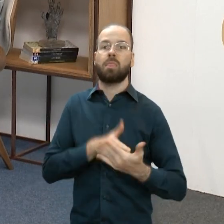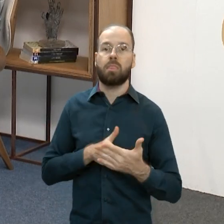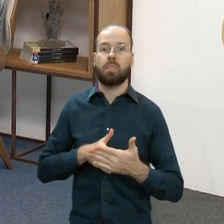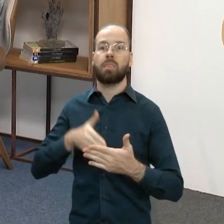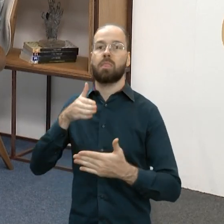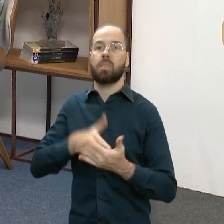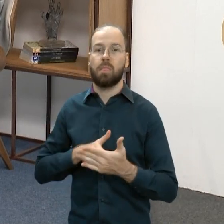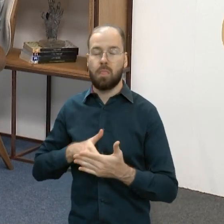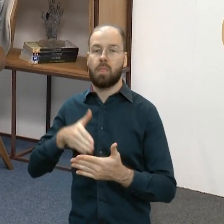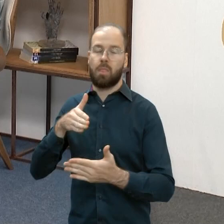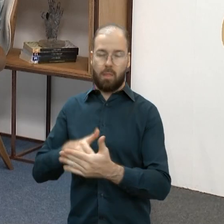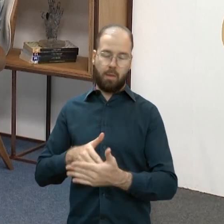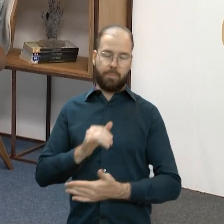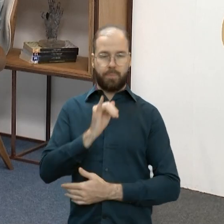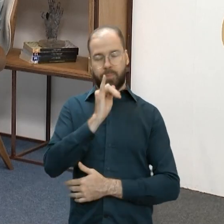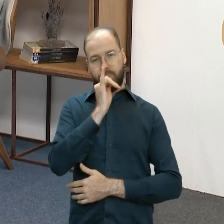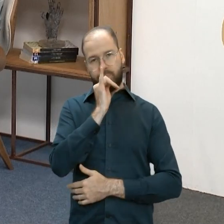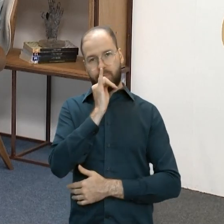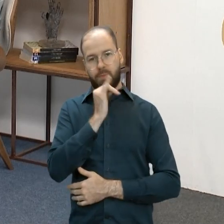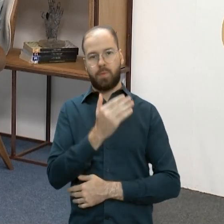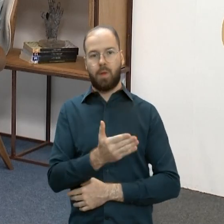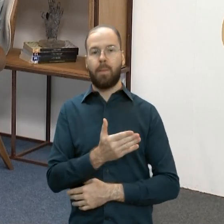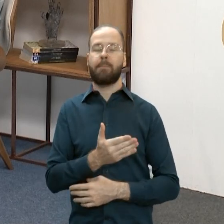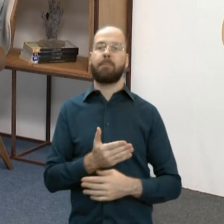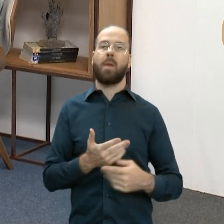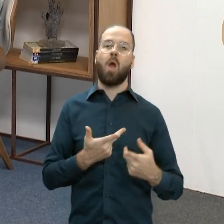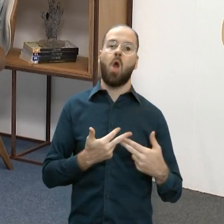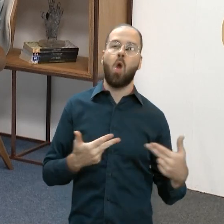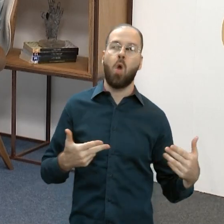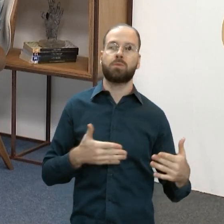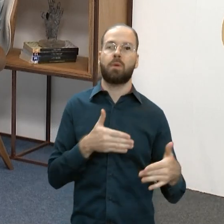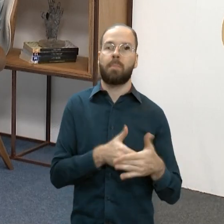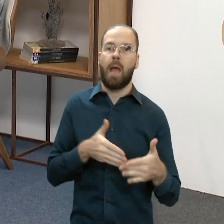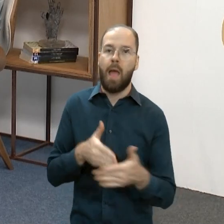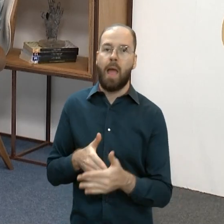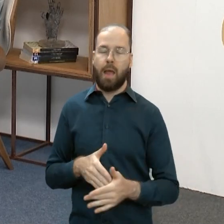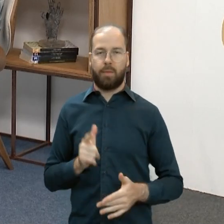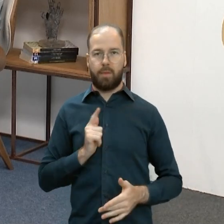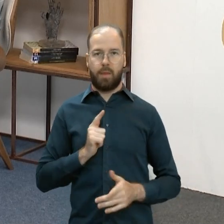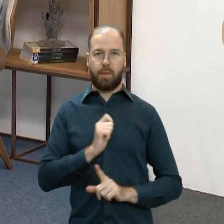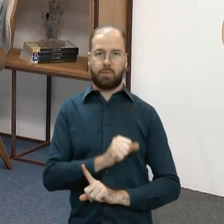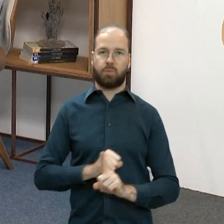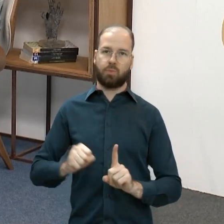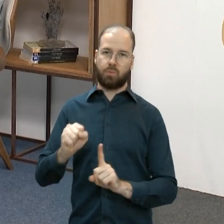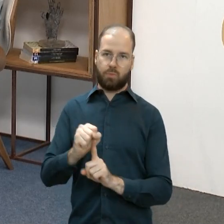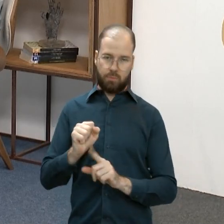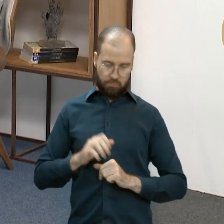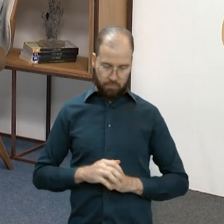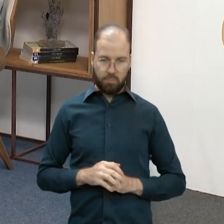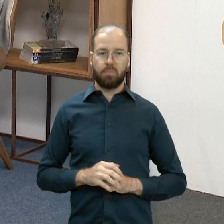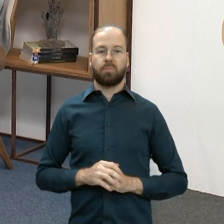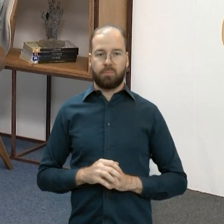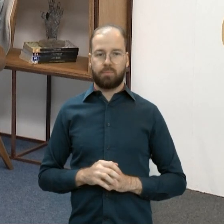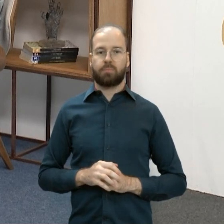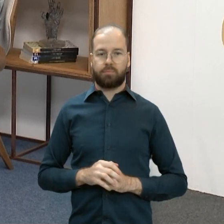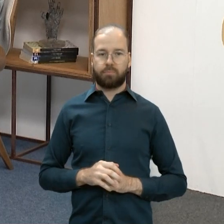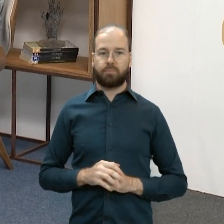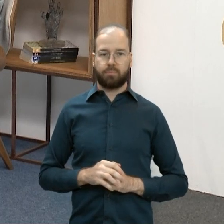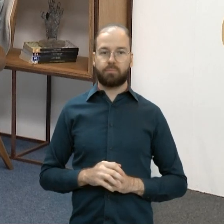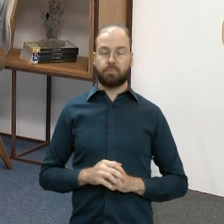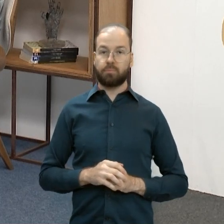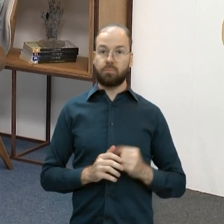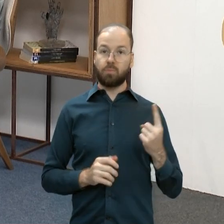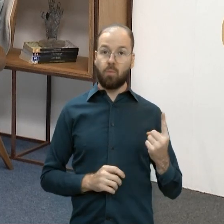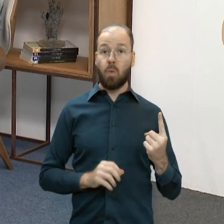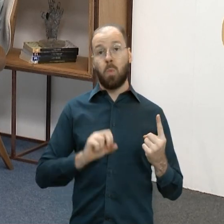diante de alguma barreira encontrada na sociedade, Então, de um a mais